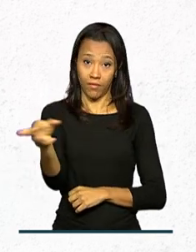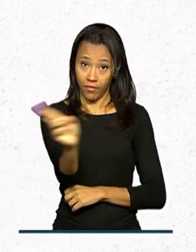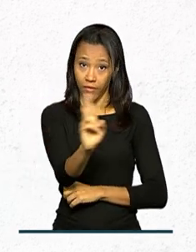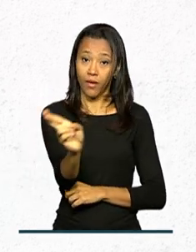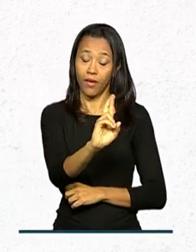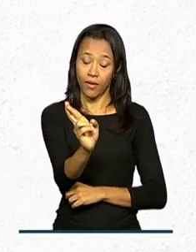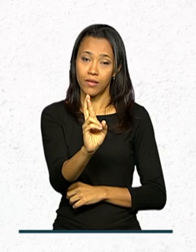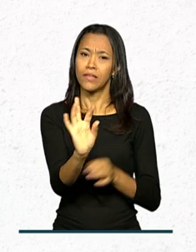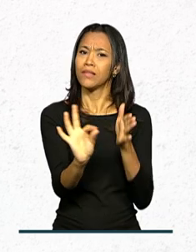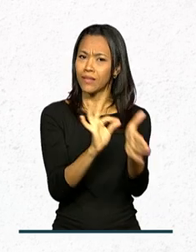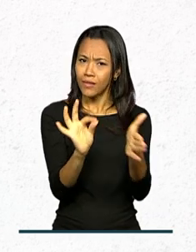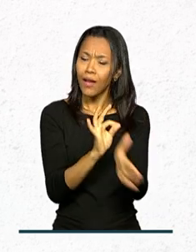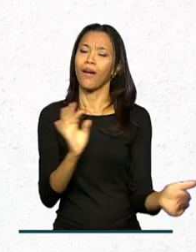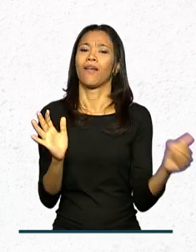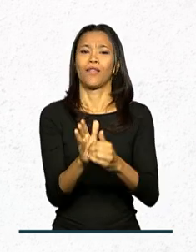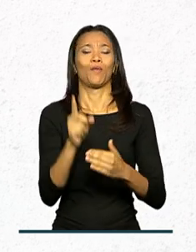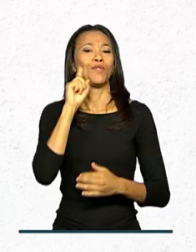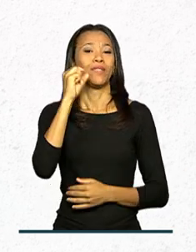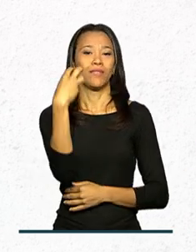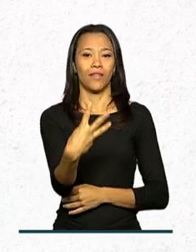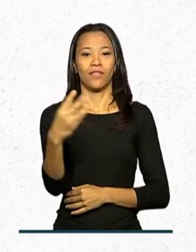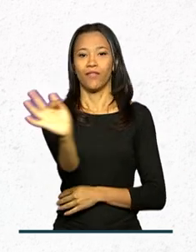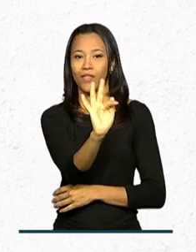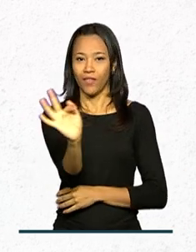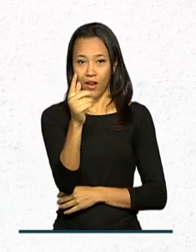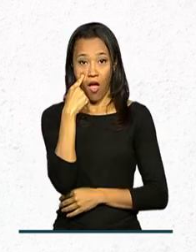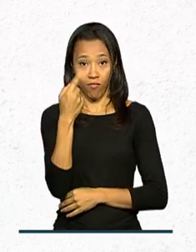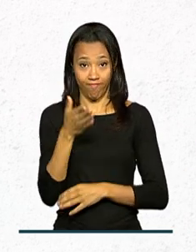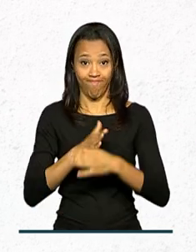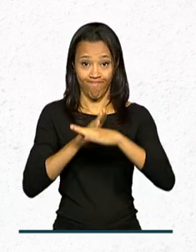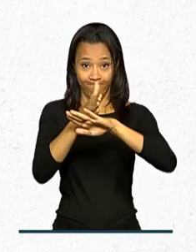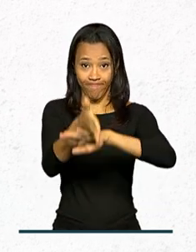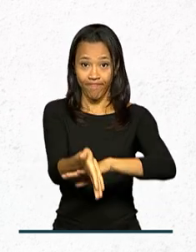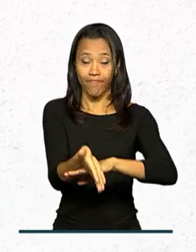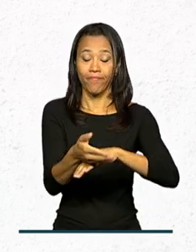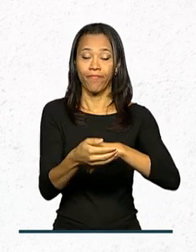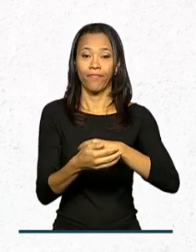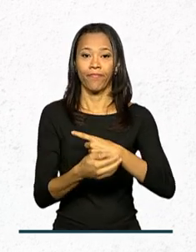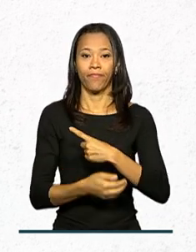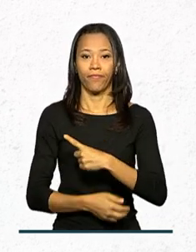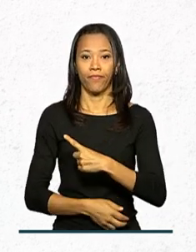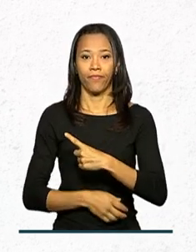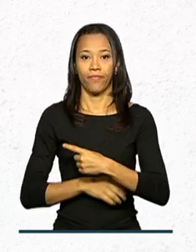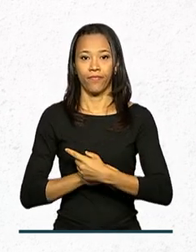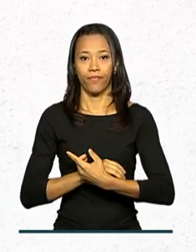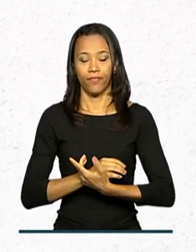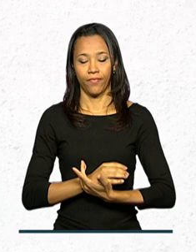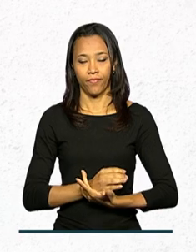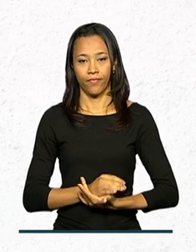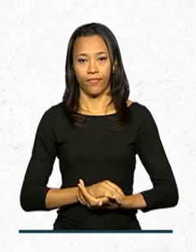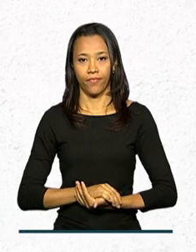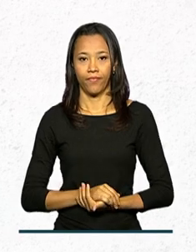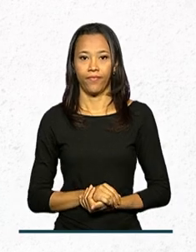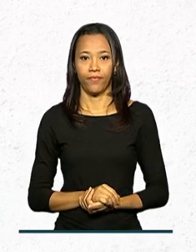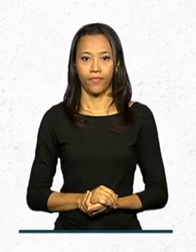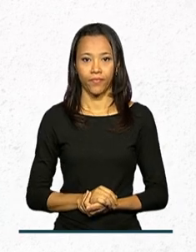R$1.400.000. As inscrições vão até o dia 3 de fevereiro na página cultura.gov.br.